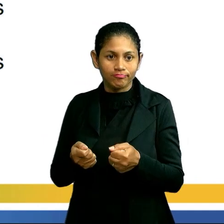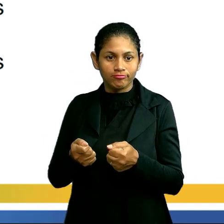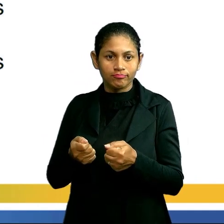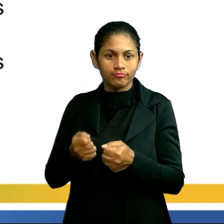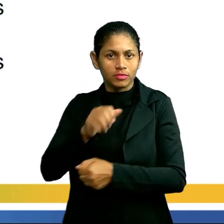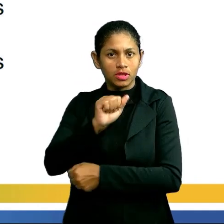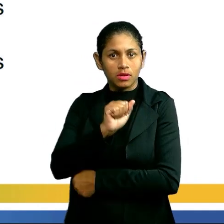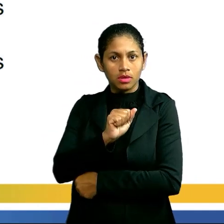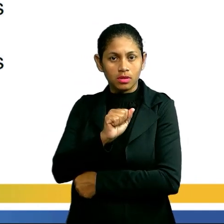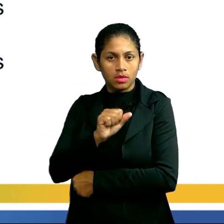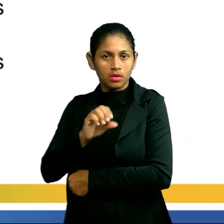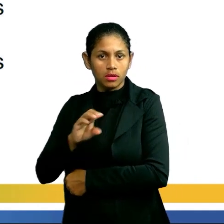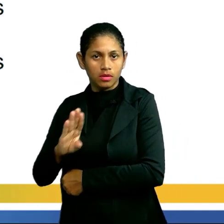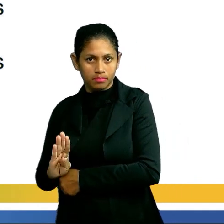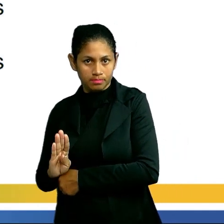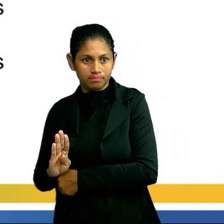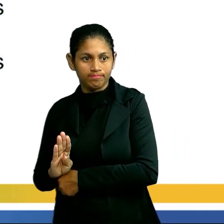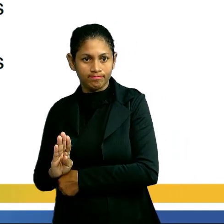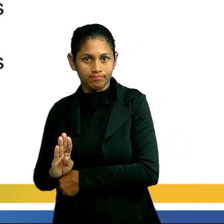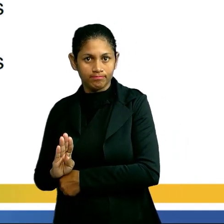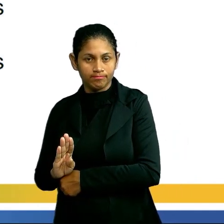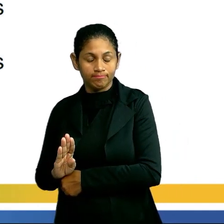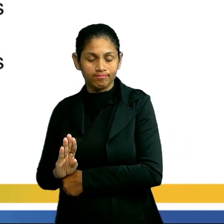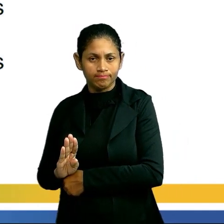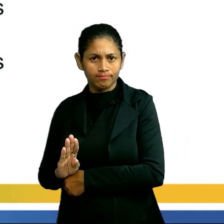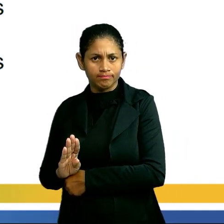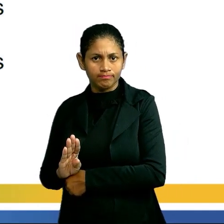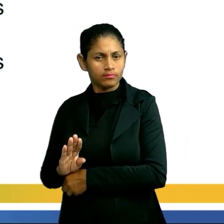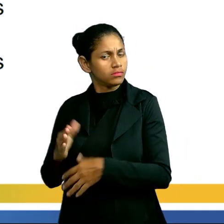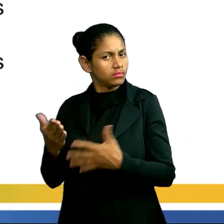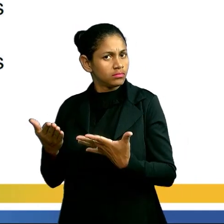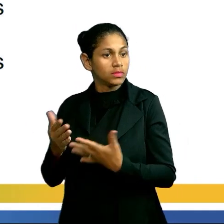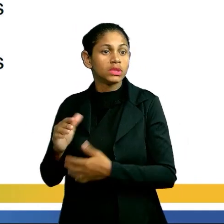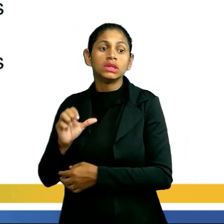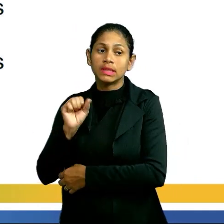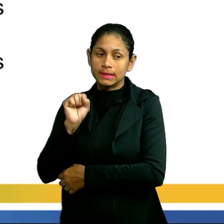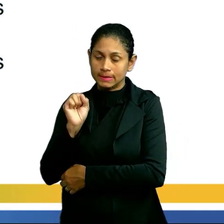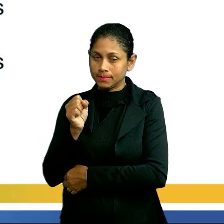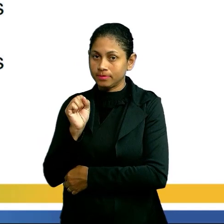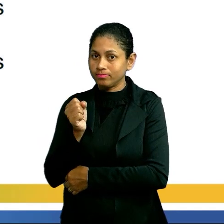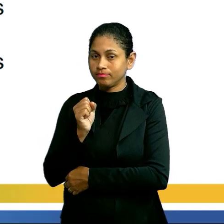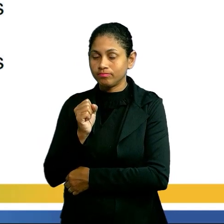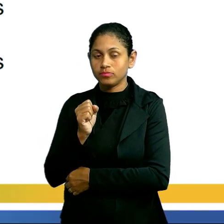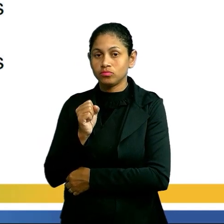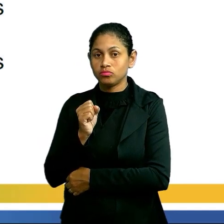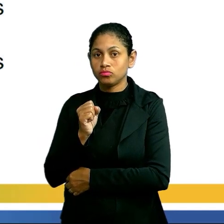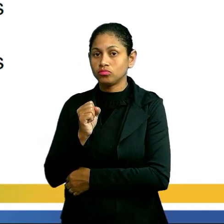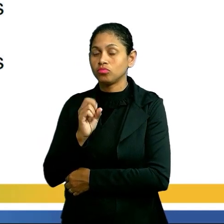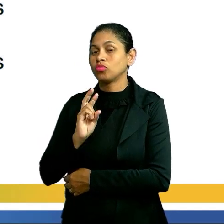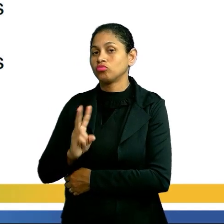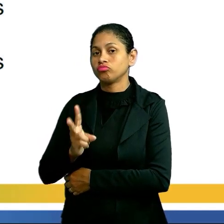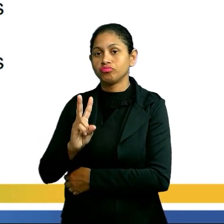Então, sim, ela continua não exercendo